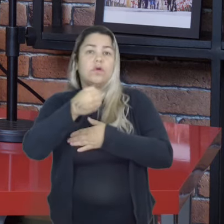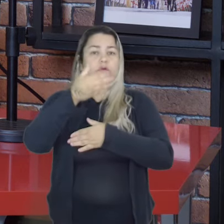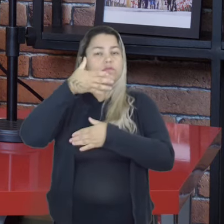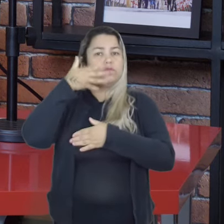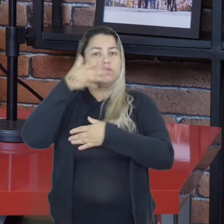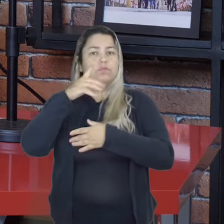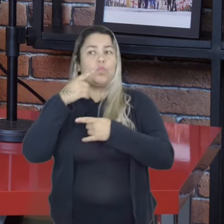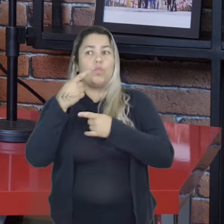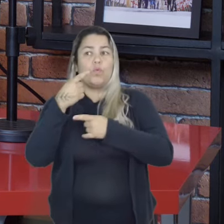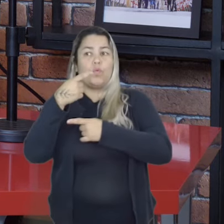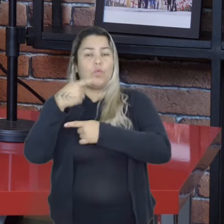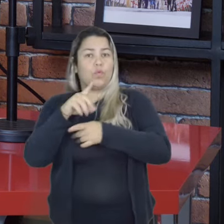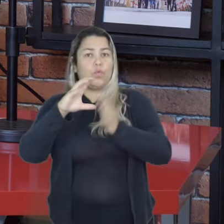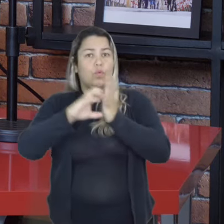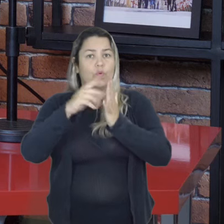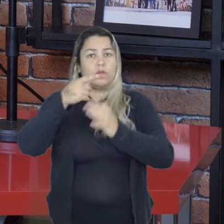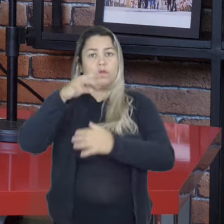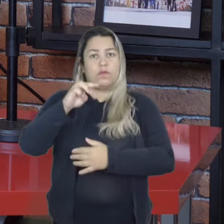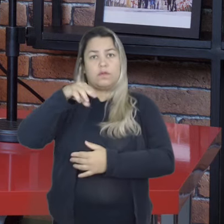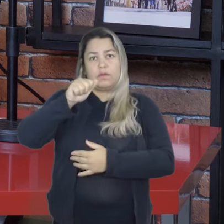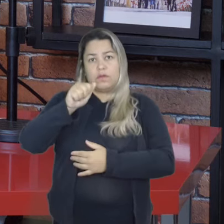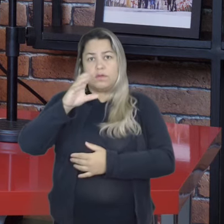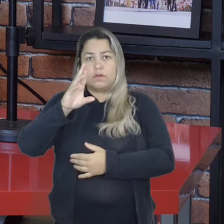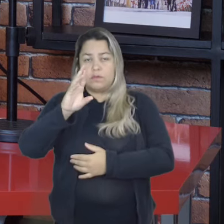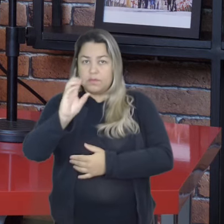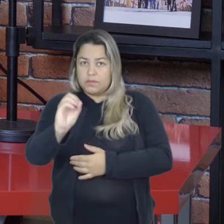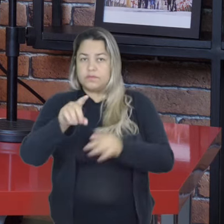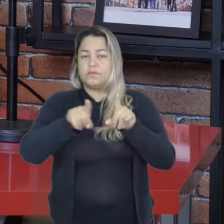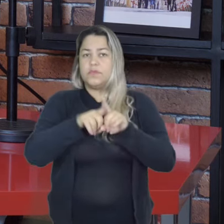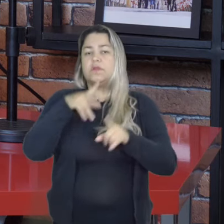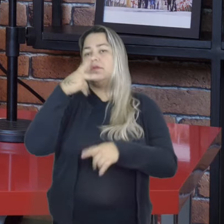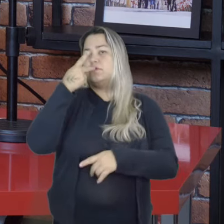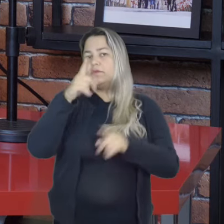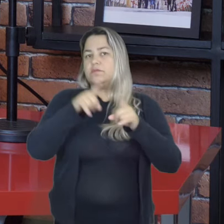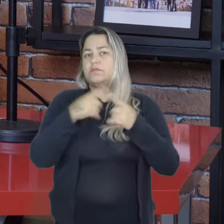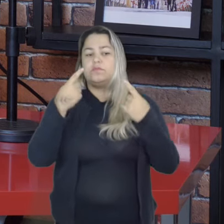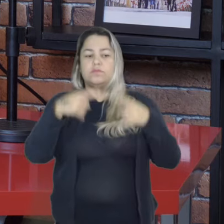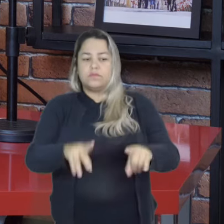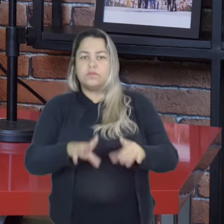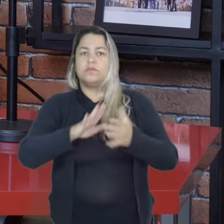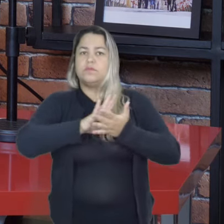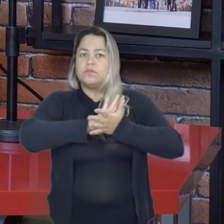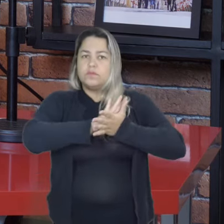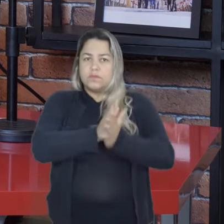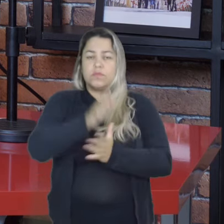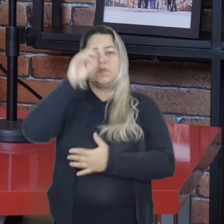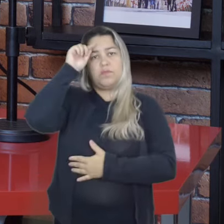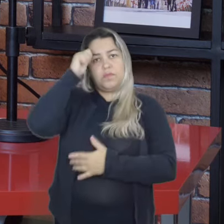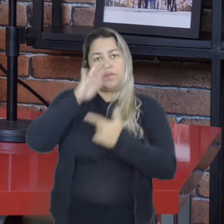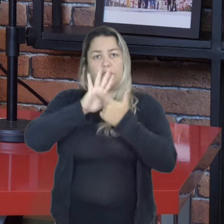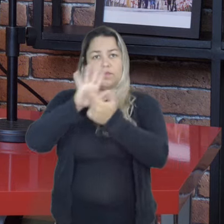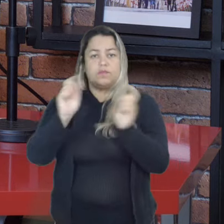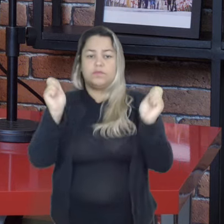com o secretário nacional de combate ao racismo do PT, Márcio Chagas. Ele falou sobre as ações do partido para o combate à discriminação